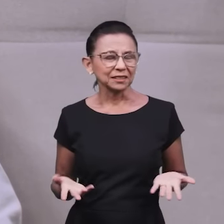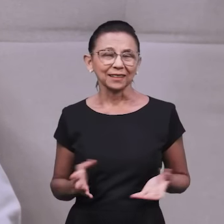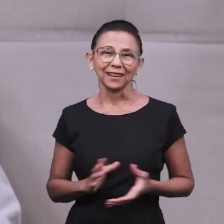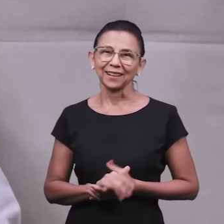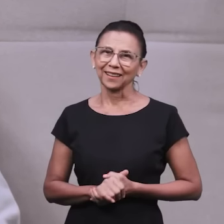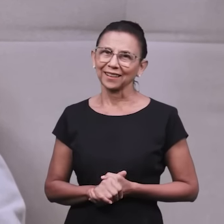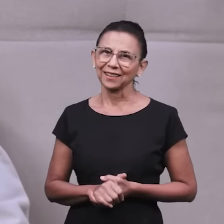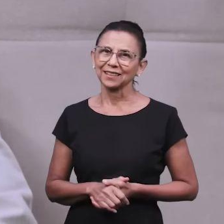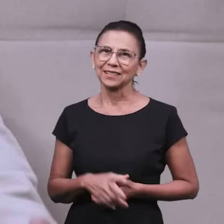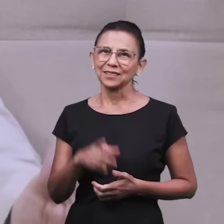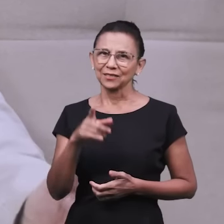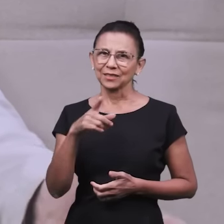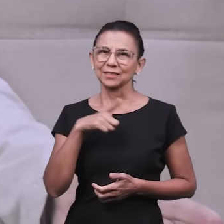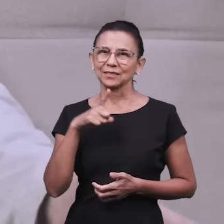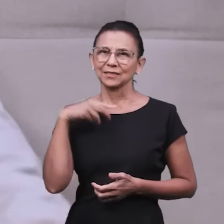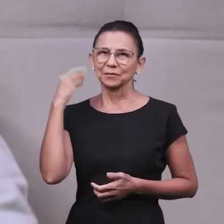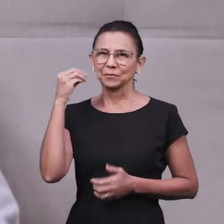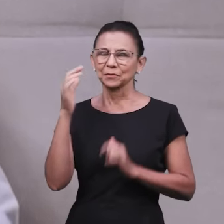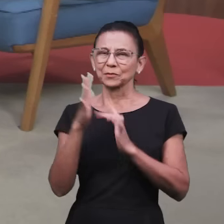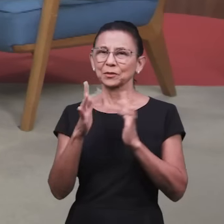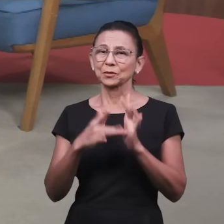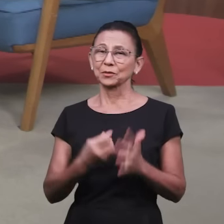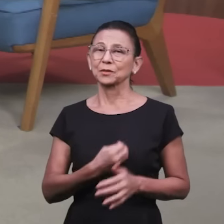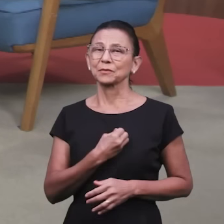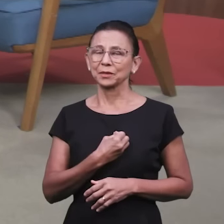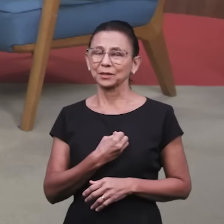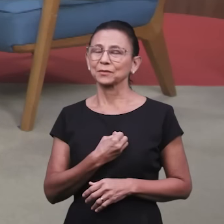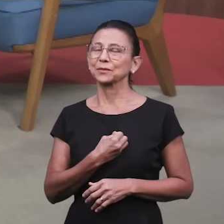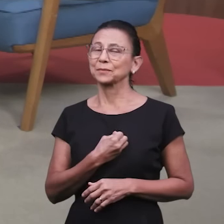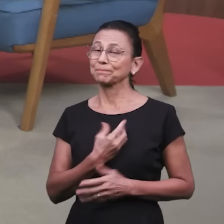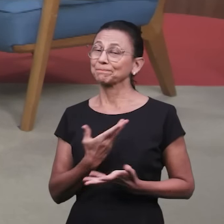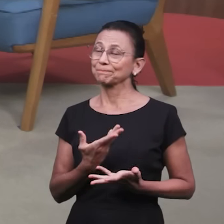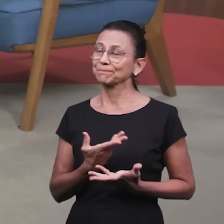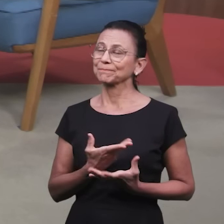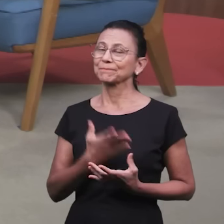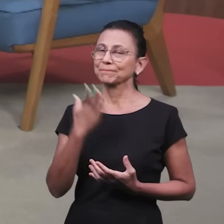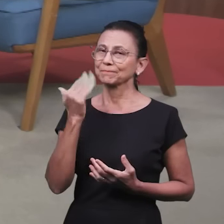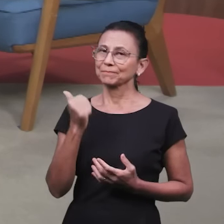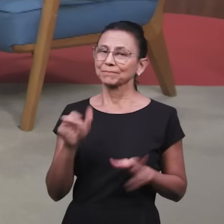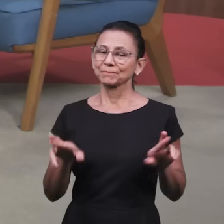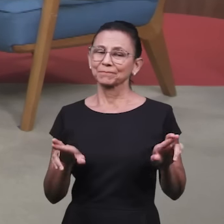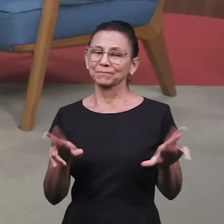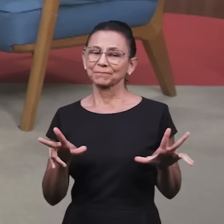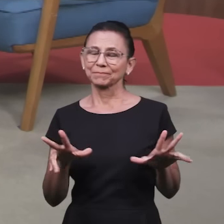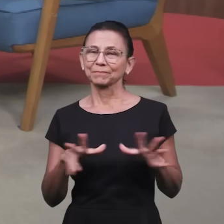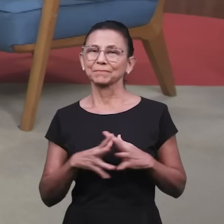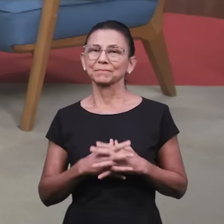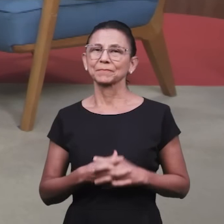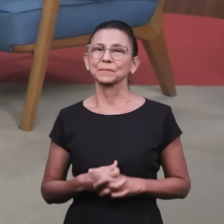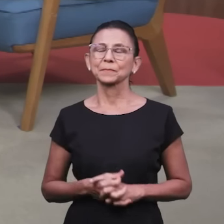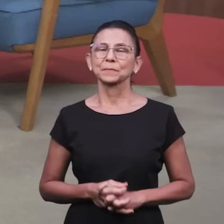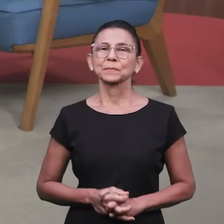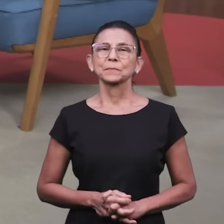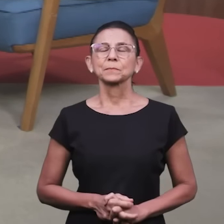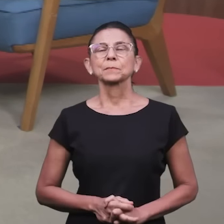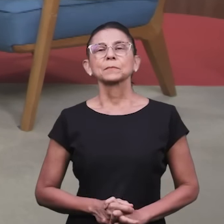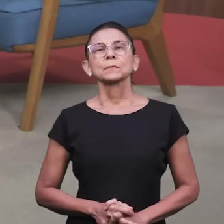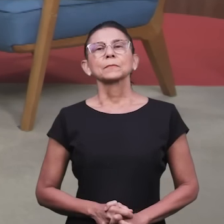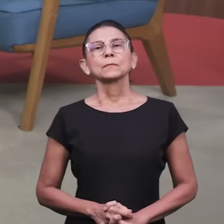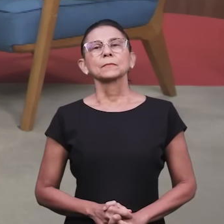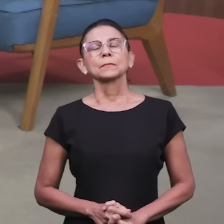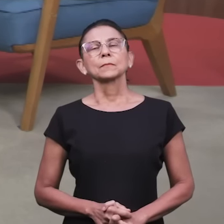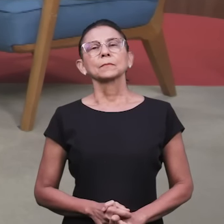Jesus vivo Amém. sabe que ele é único. Glória a Jesus. Glória Vamos a lá. Deus. Vamos continuar aqui